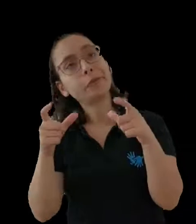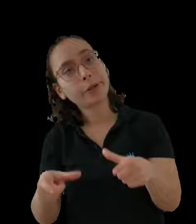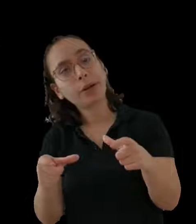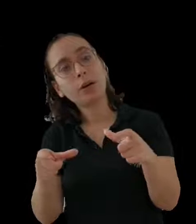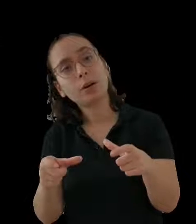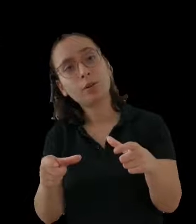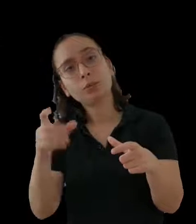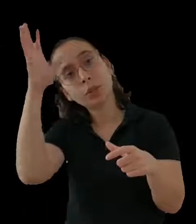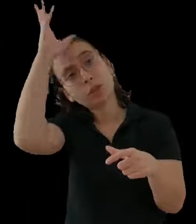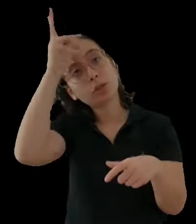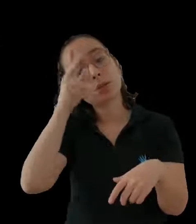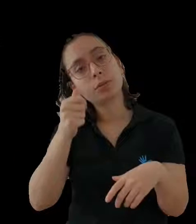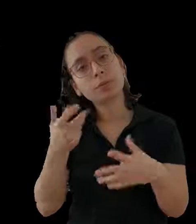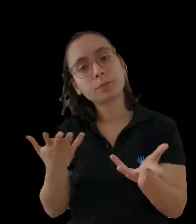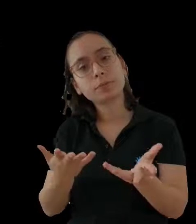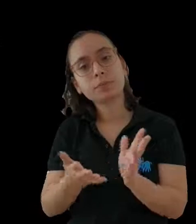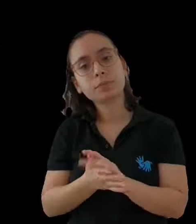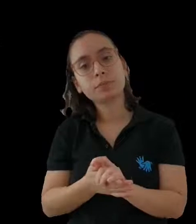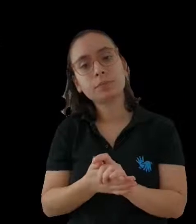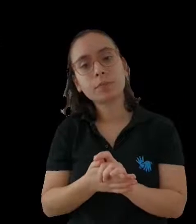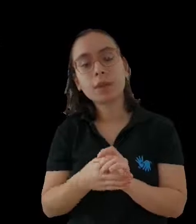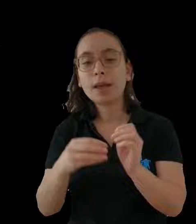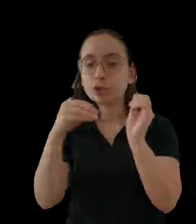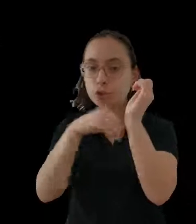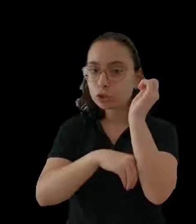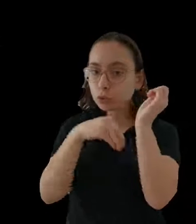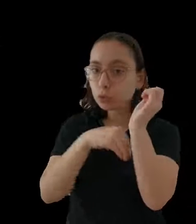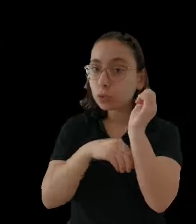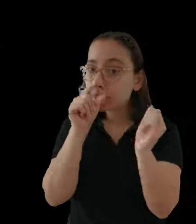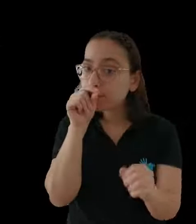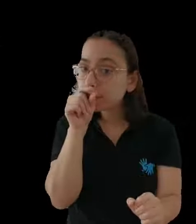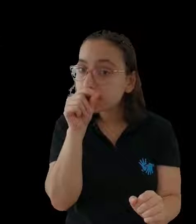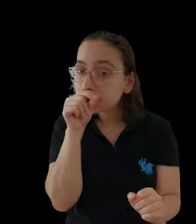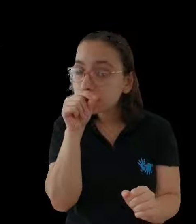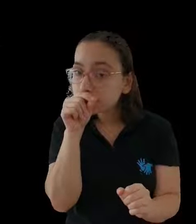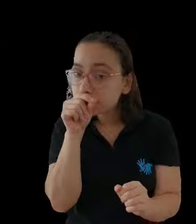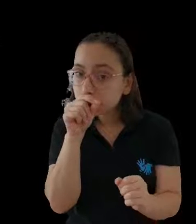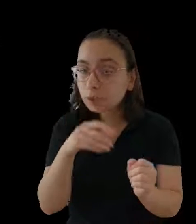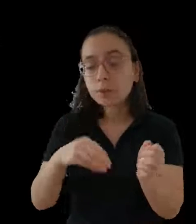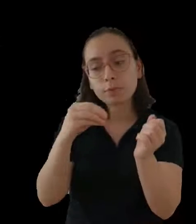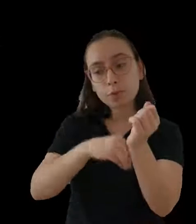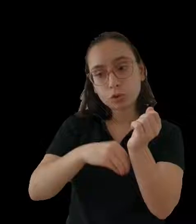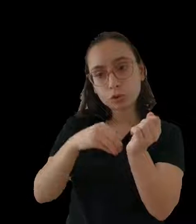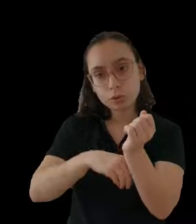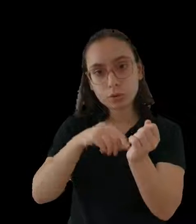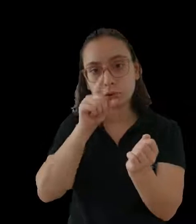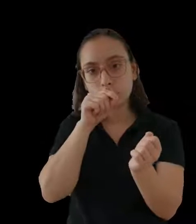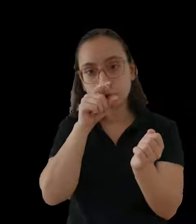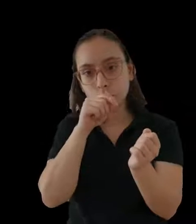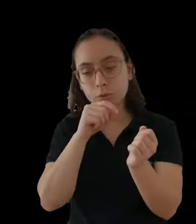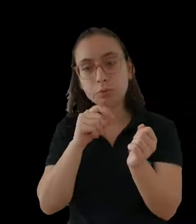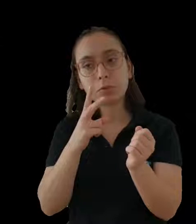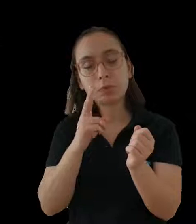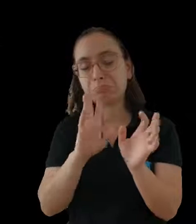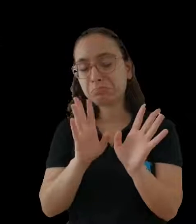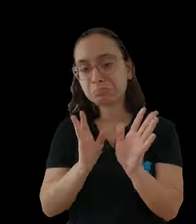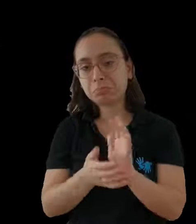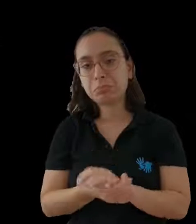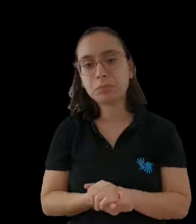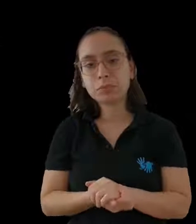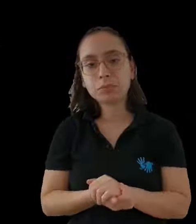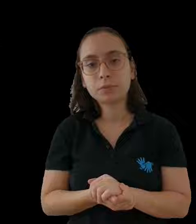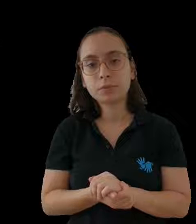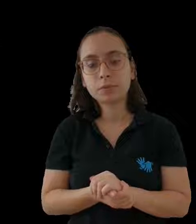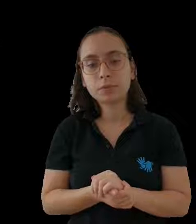galinheiro. Aí, nesse momento, a gente tem que esconder o pintinho, tá? Vamos esconder o pintinho não aparece